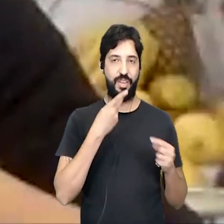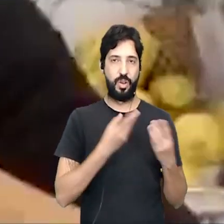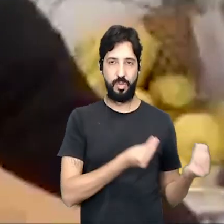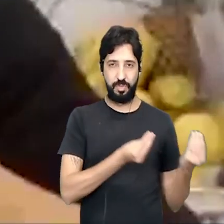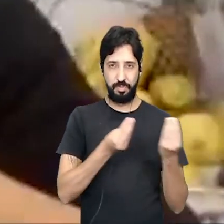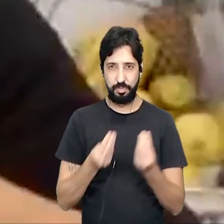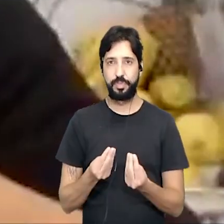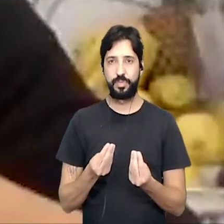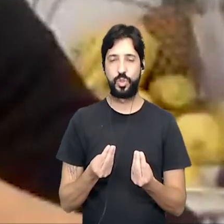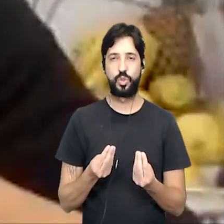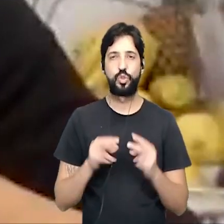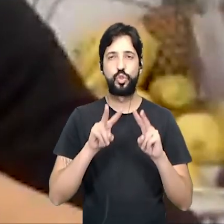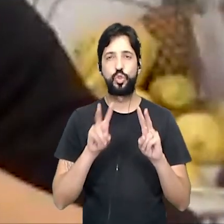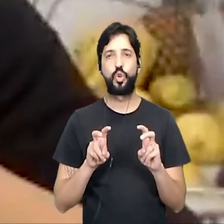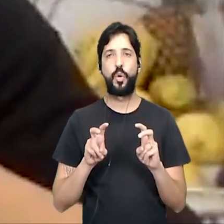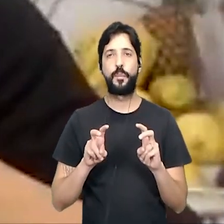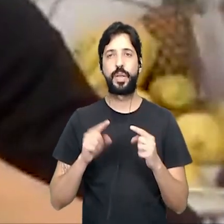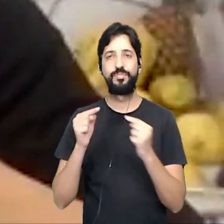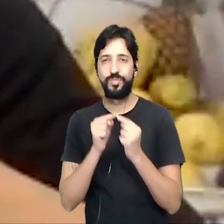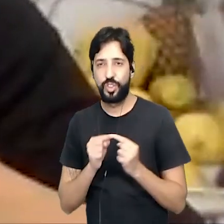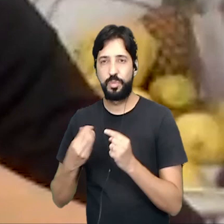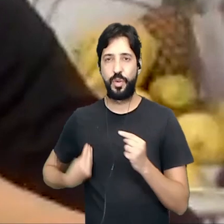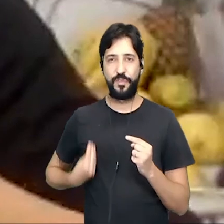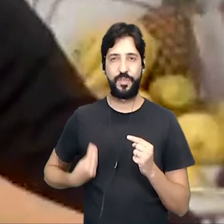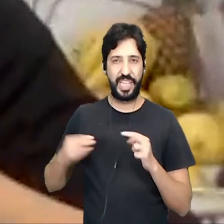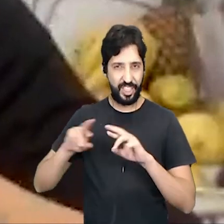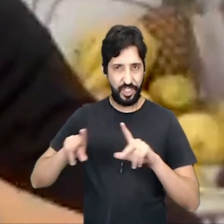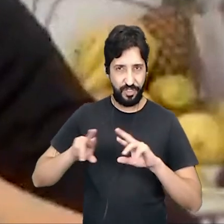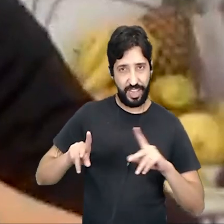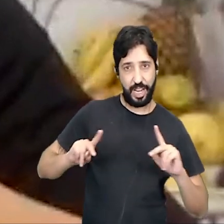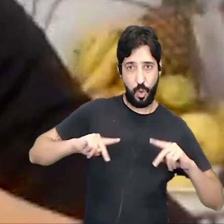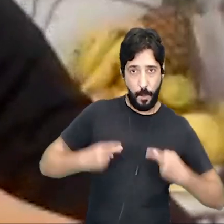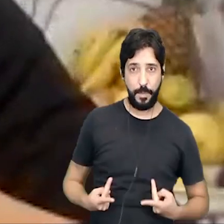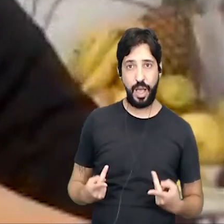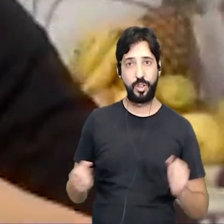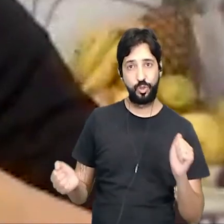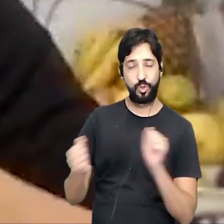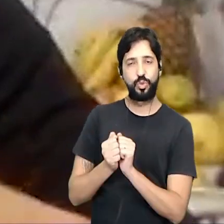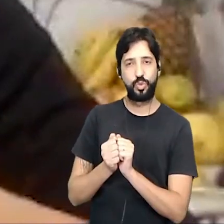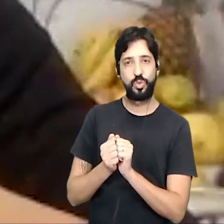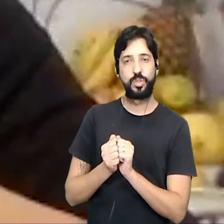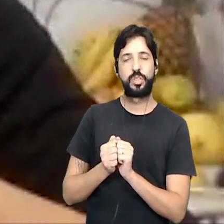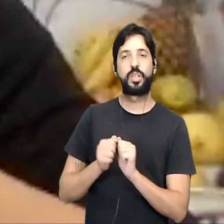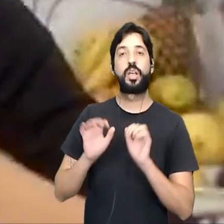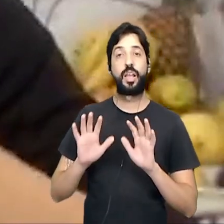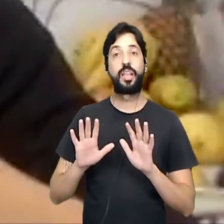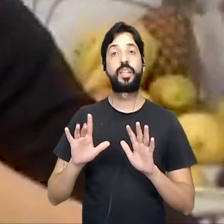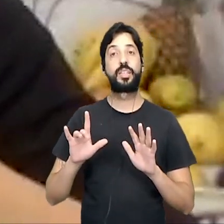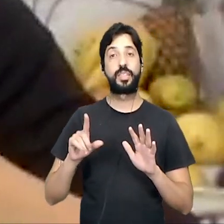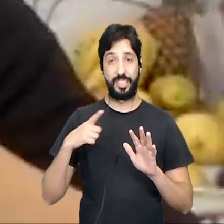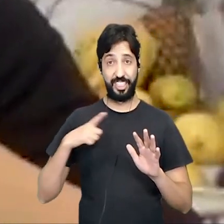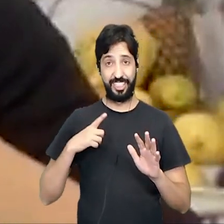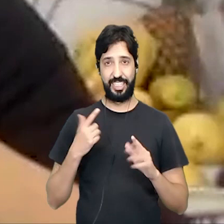e é muito legal isso que o Ailton traz dos não-humanos, dessa conversa humanos-não-humanos, porque eu quero